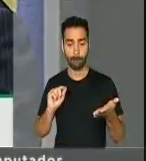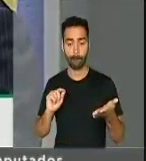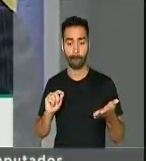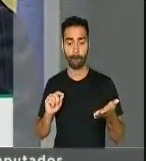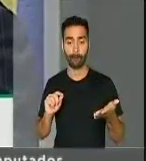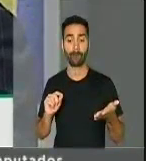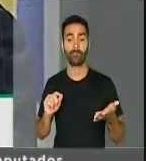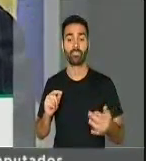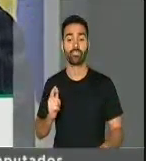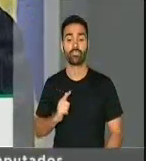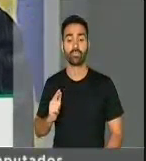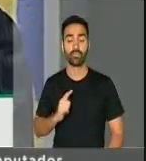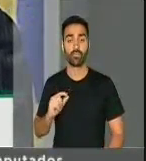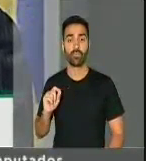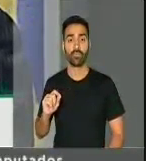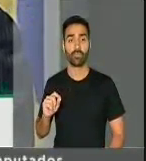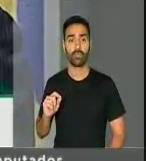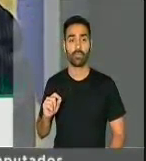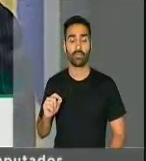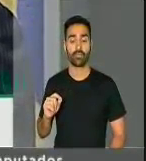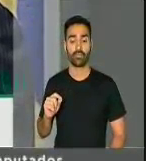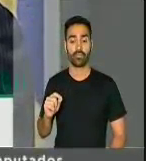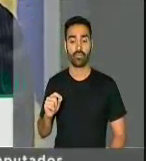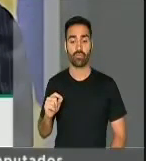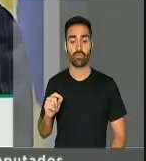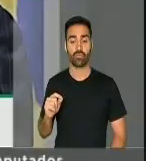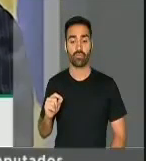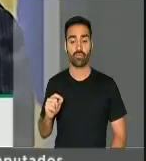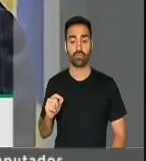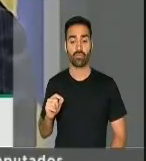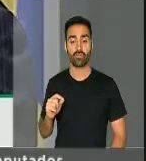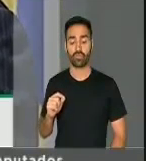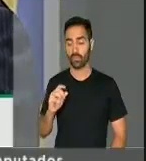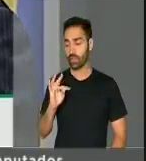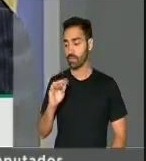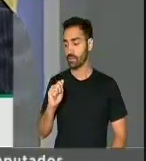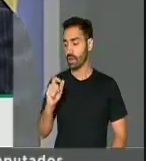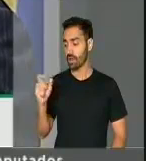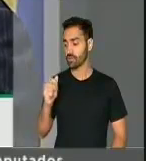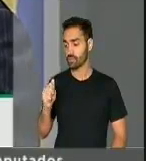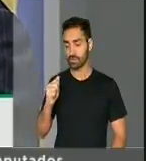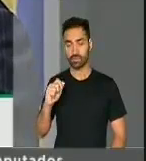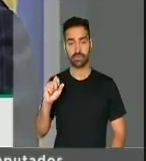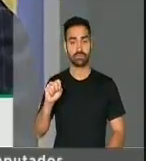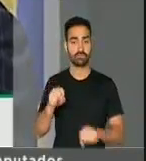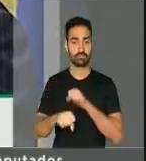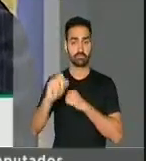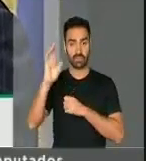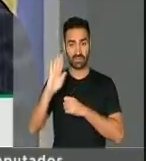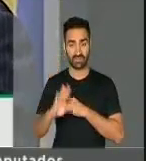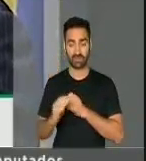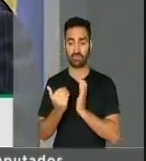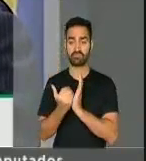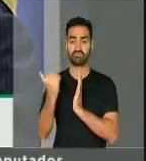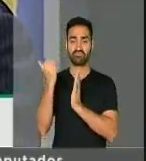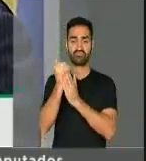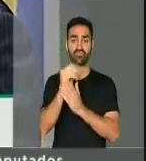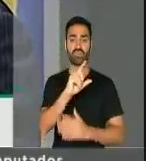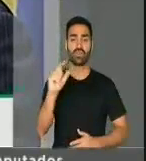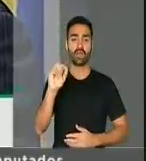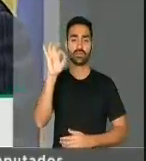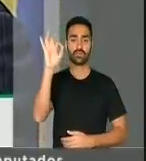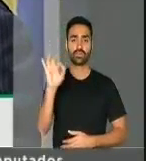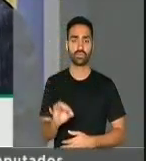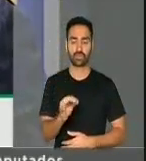minhas mãos uma matéria que diz: taxa de homicídio no Brasil aumenta mais de 10%